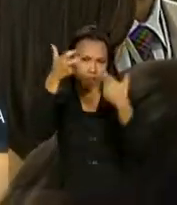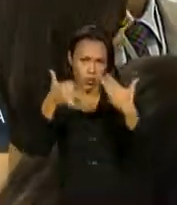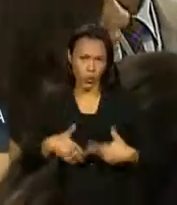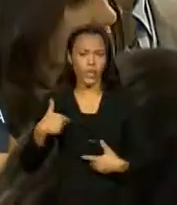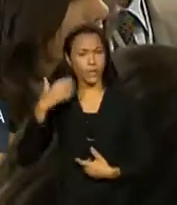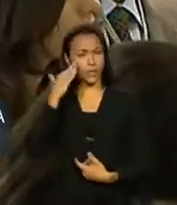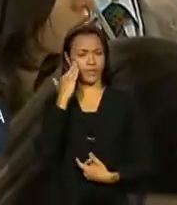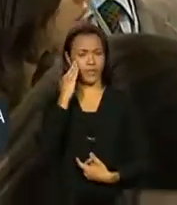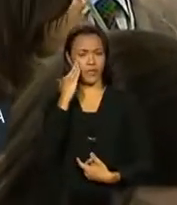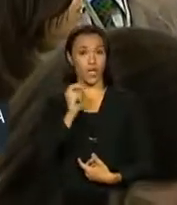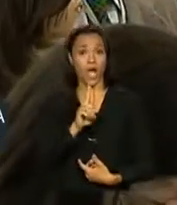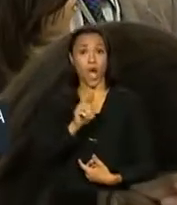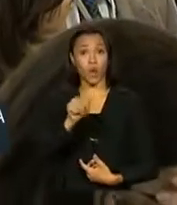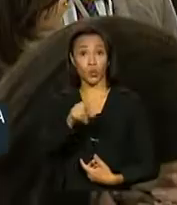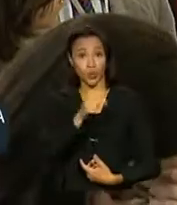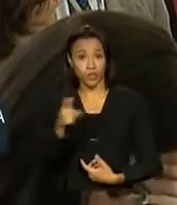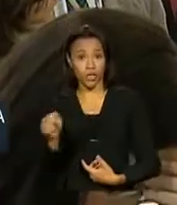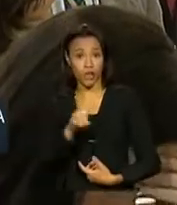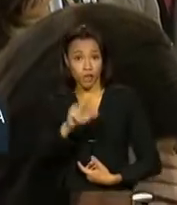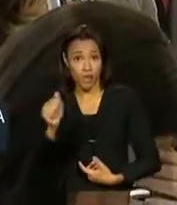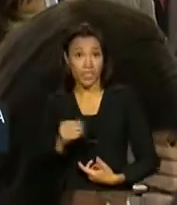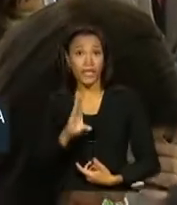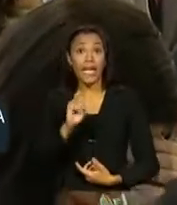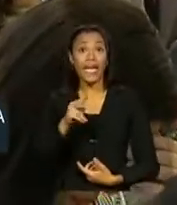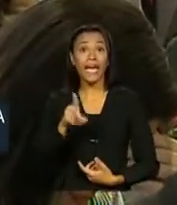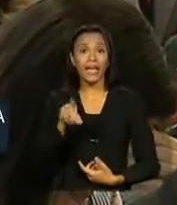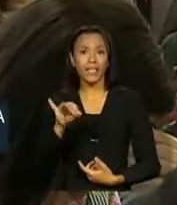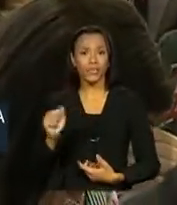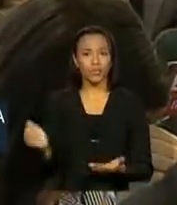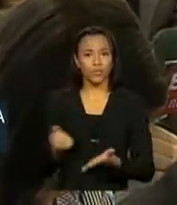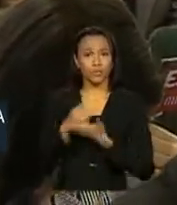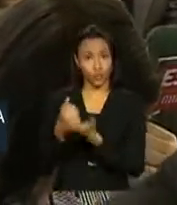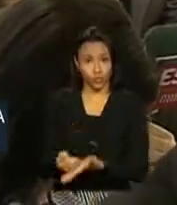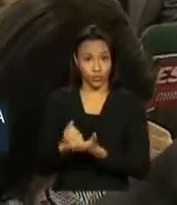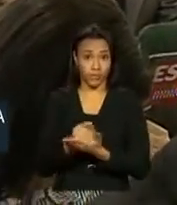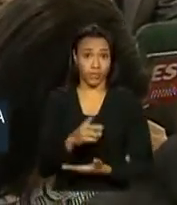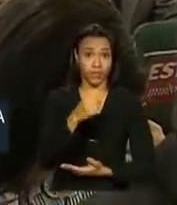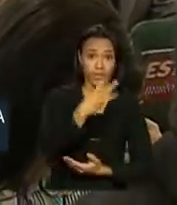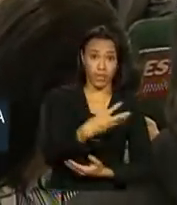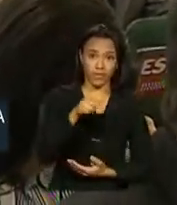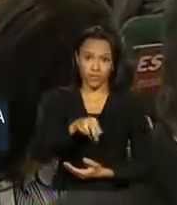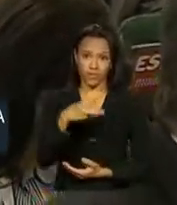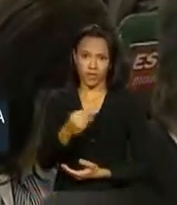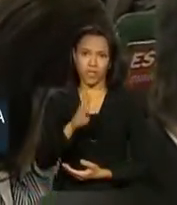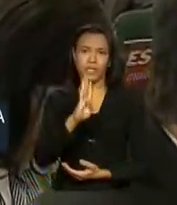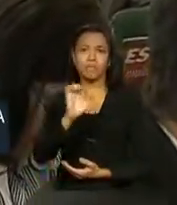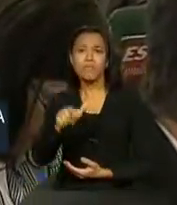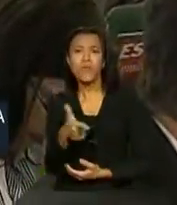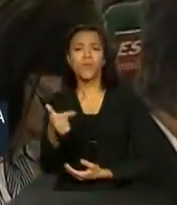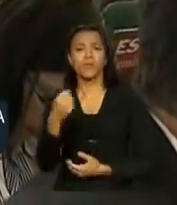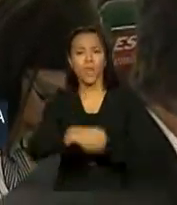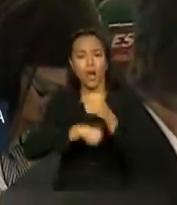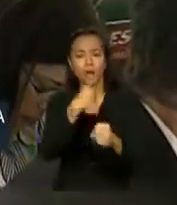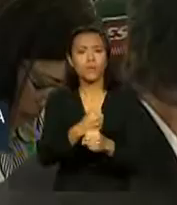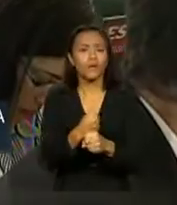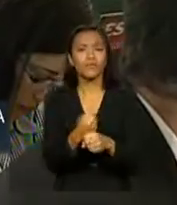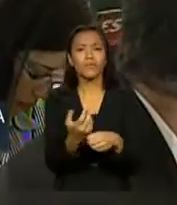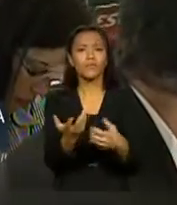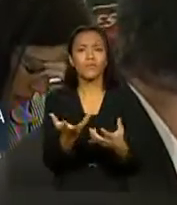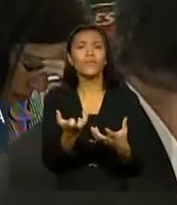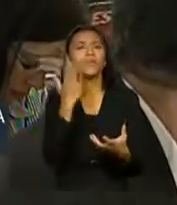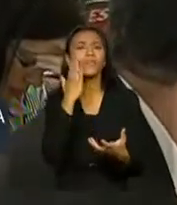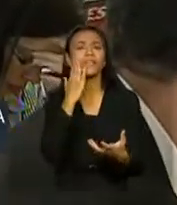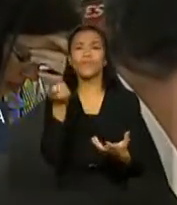que a União fará aportes oriundos dos créditos que detém junto ao setor elétrico de 3,3 bilhões de reais anuais. Eu queria